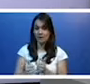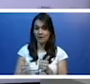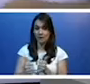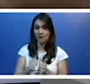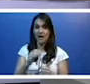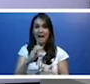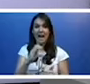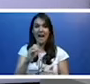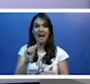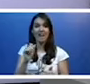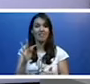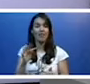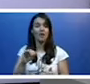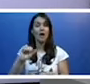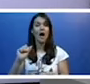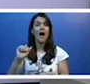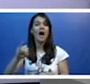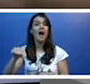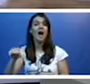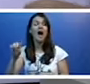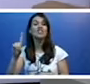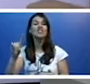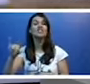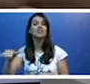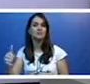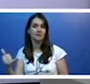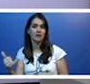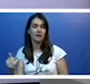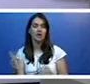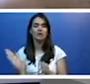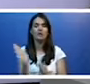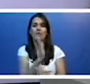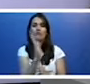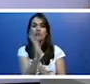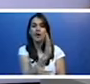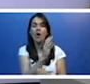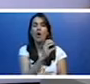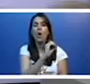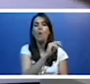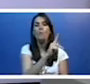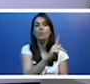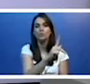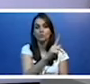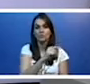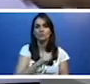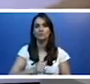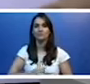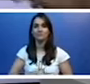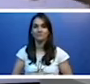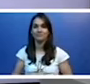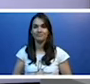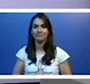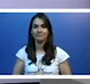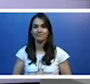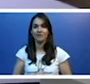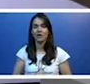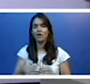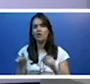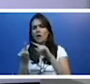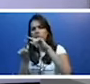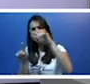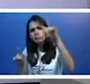e esse é que o 11,5 uma lista na frente é o cateto oposto e esse lado grandão aqui né